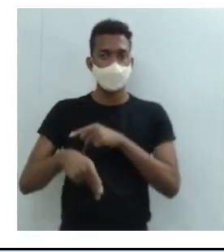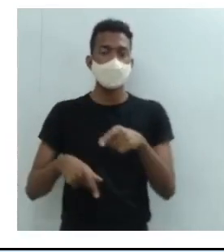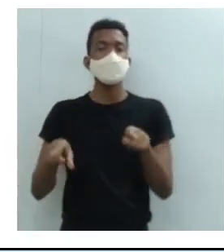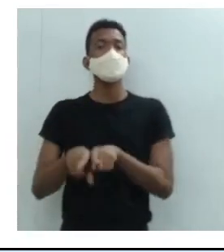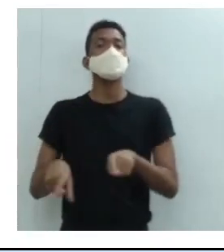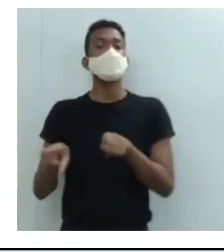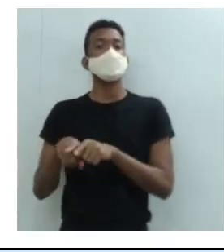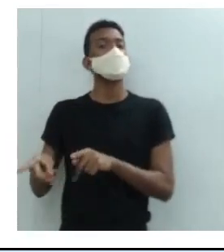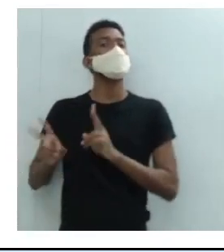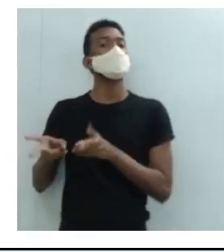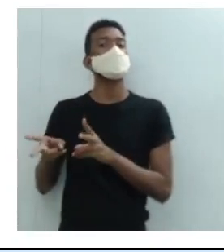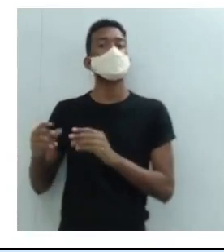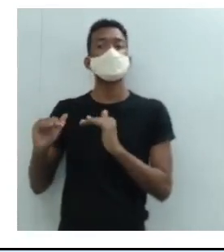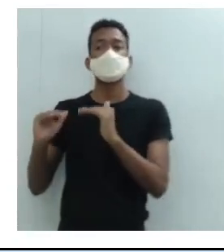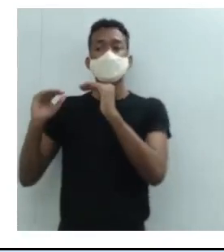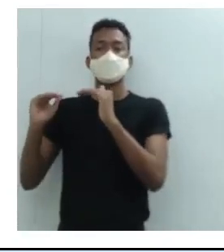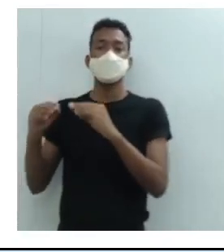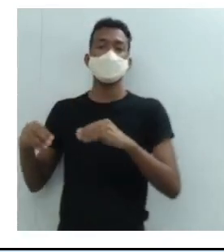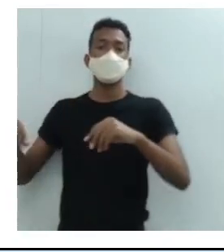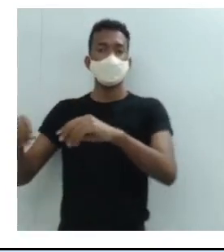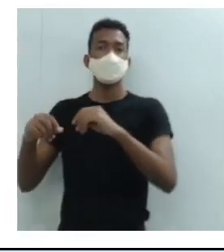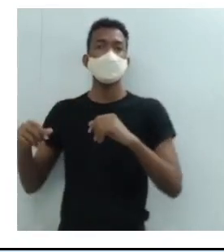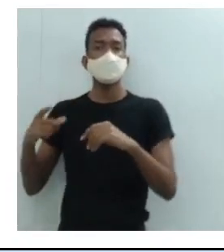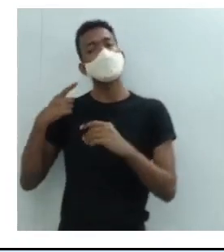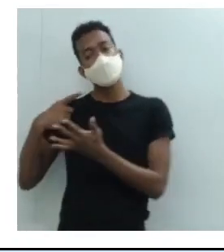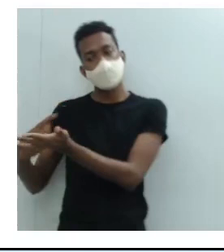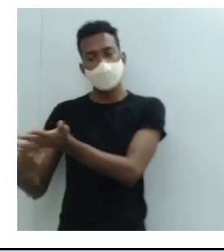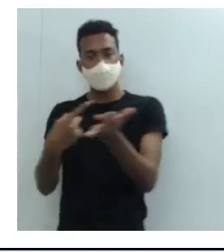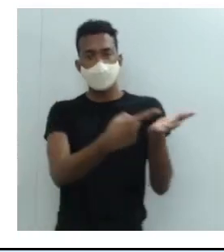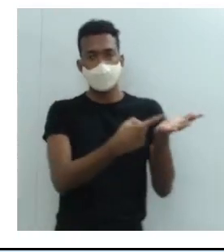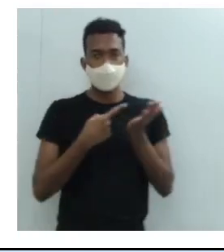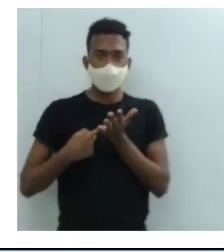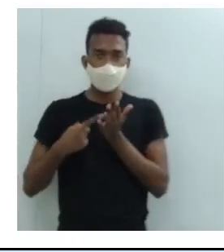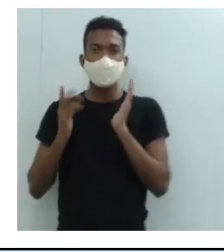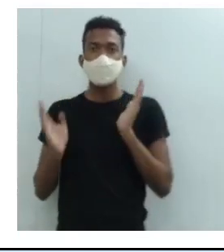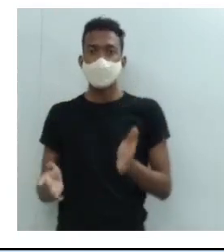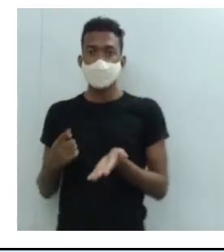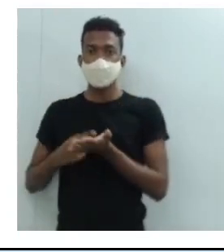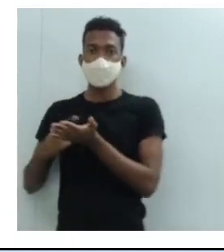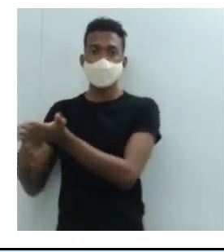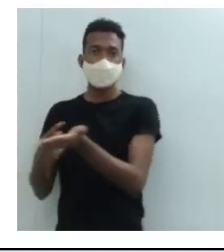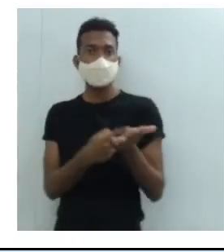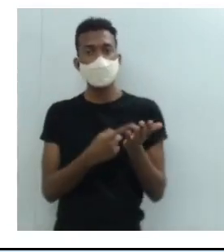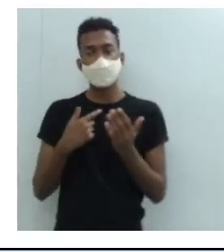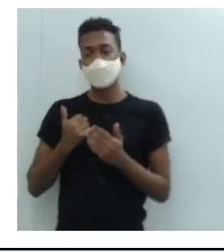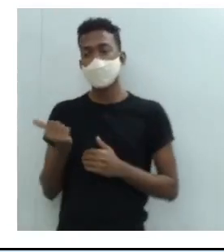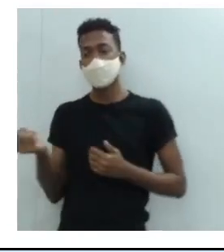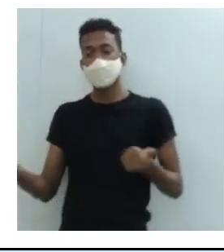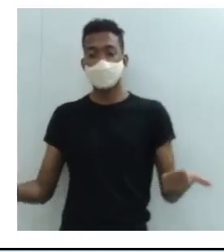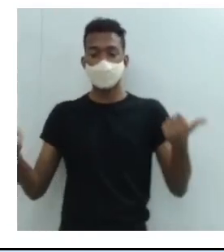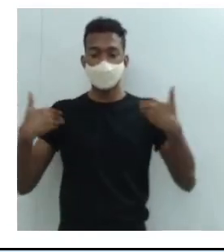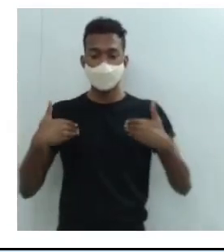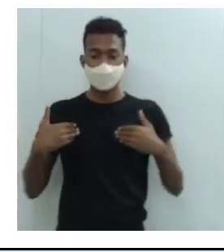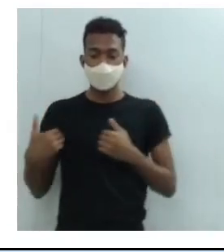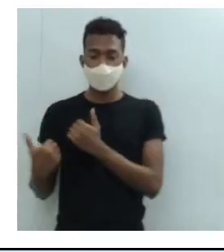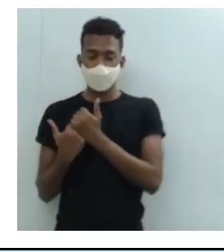suas terras de privilégio. Então houve aí um acordo. Eu vou simplesmente lhe dar apoio. E em troca você vai